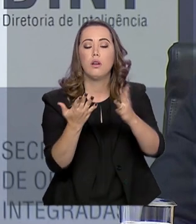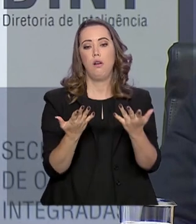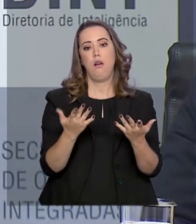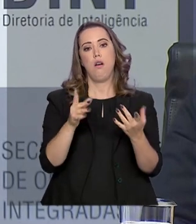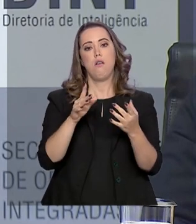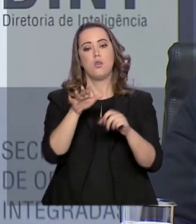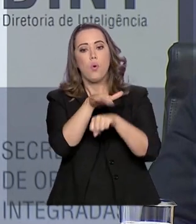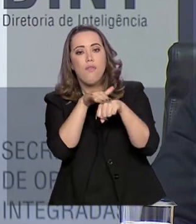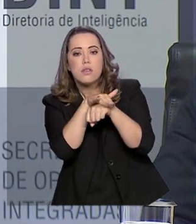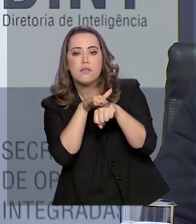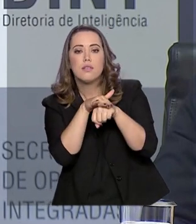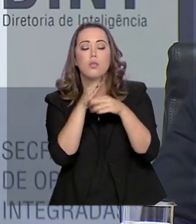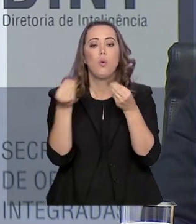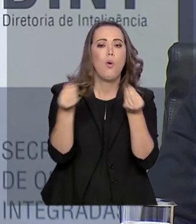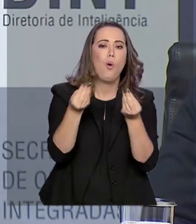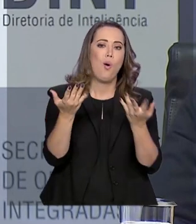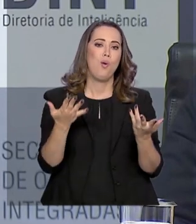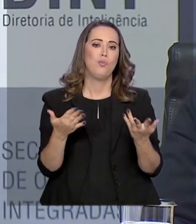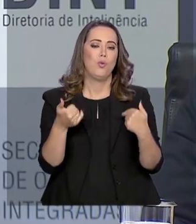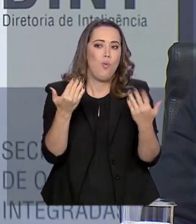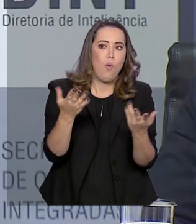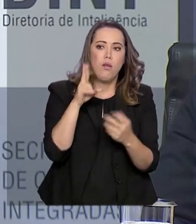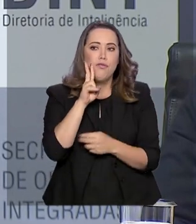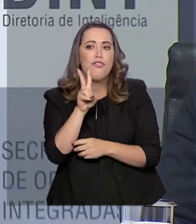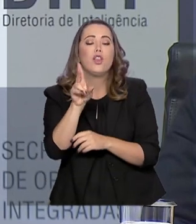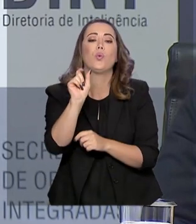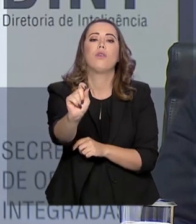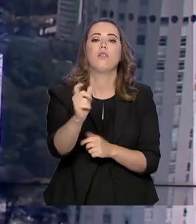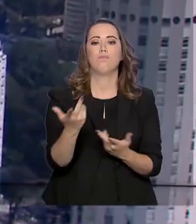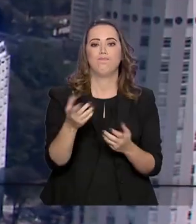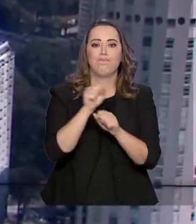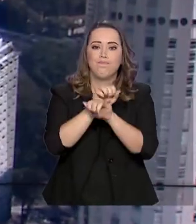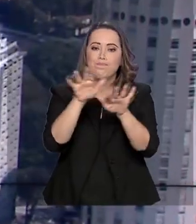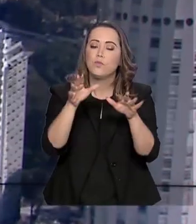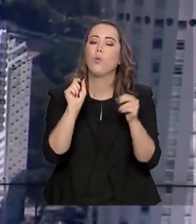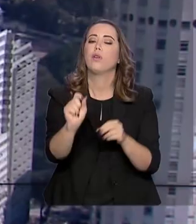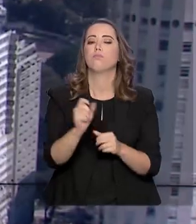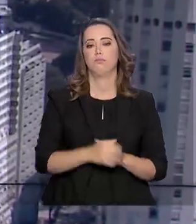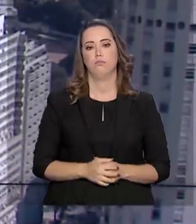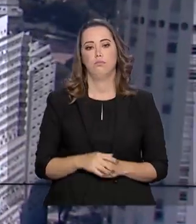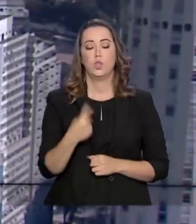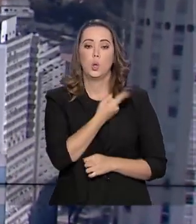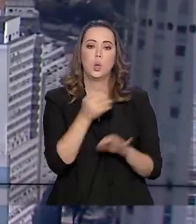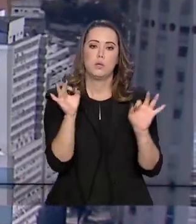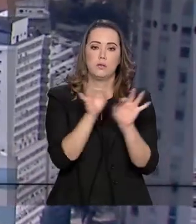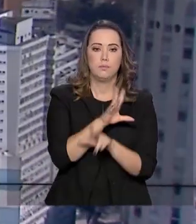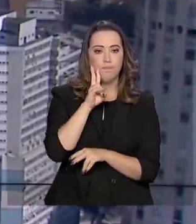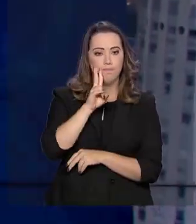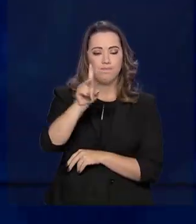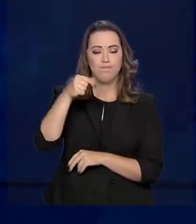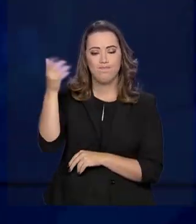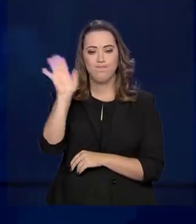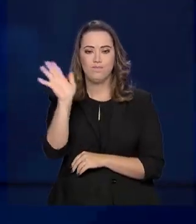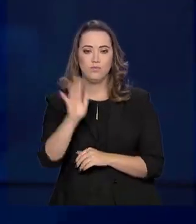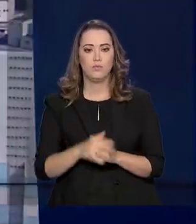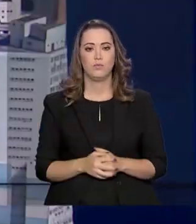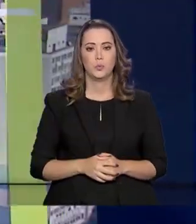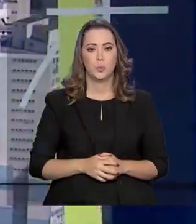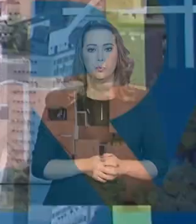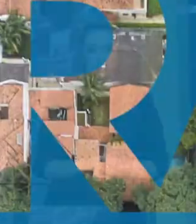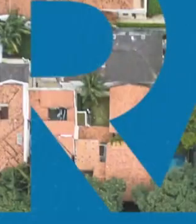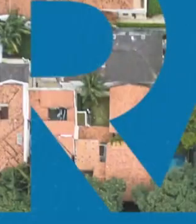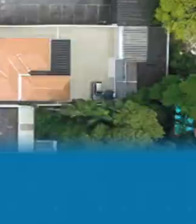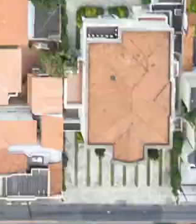com quem estão falando e que tipo de conteúdo estão compartilhando. O governo agora fica por aqui. Até a próxima edição.